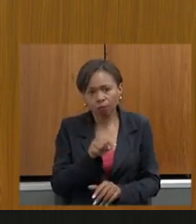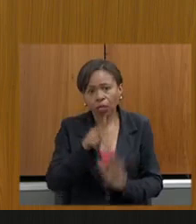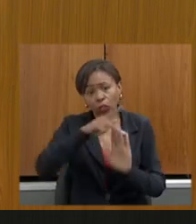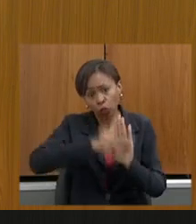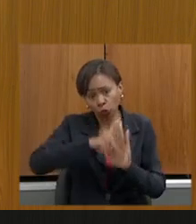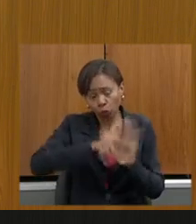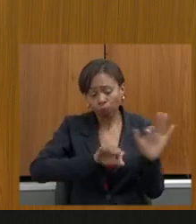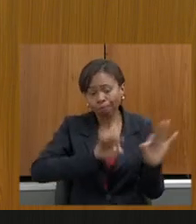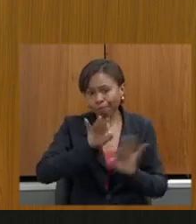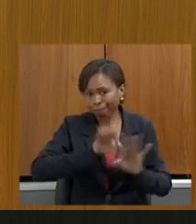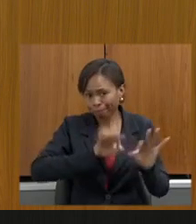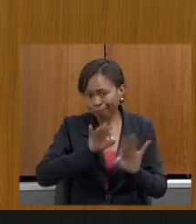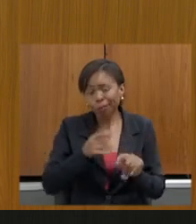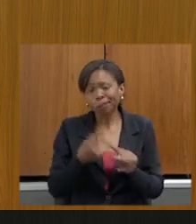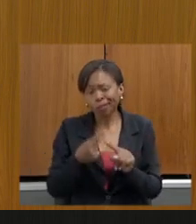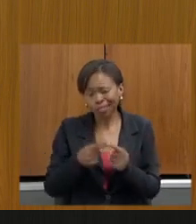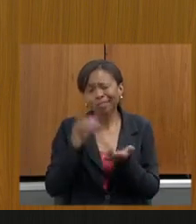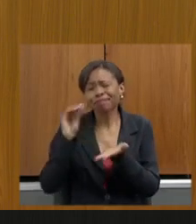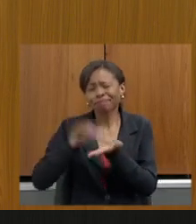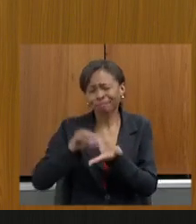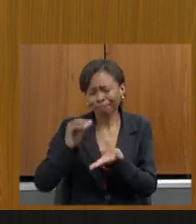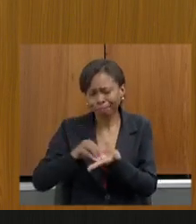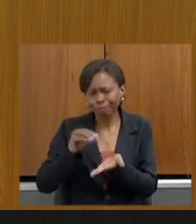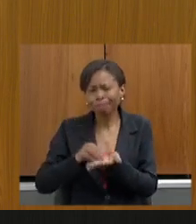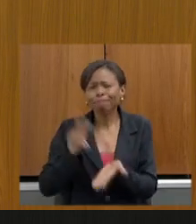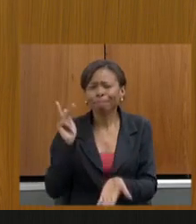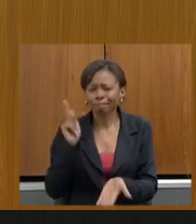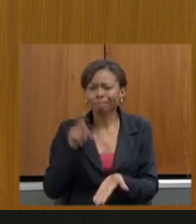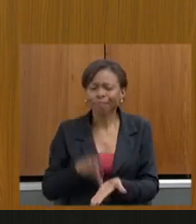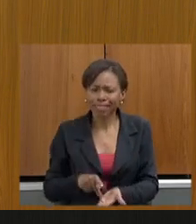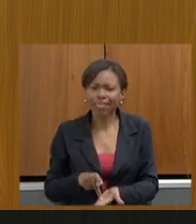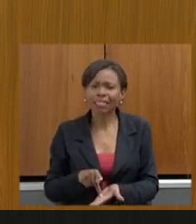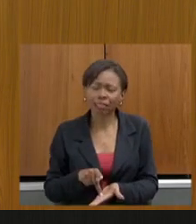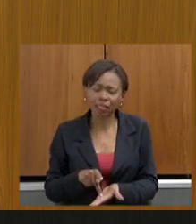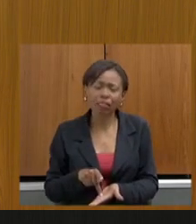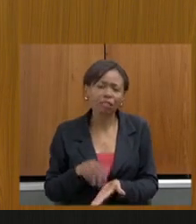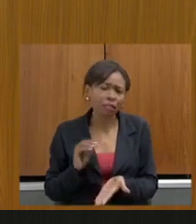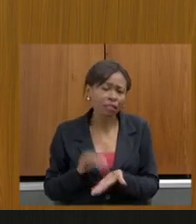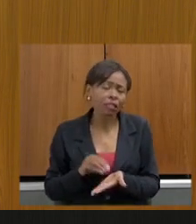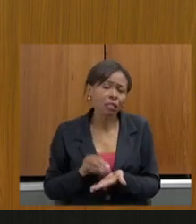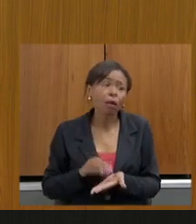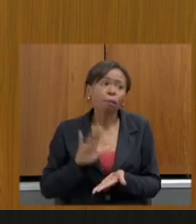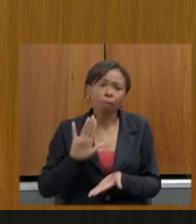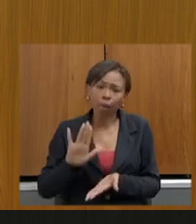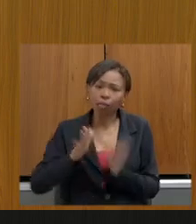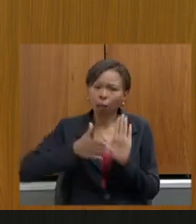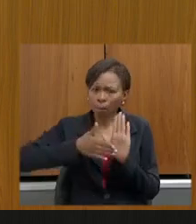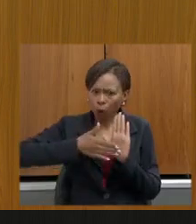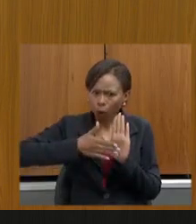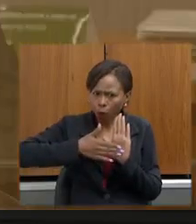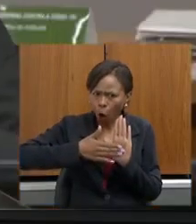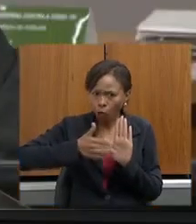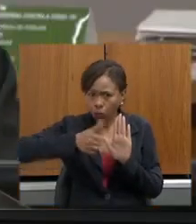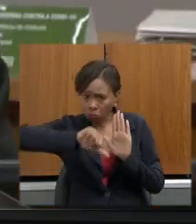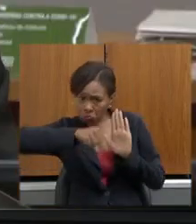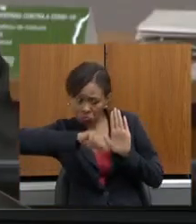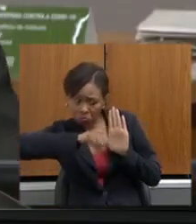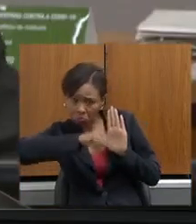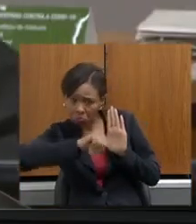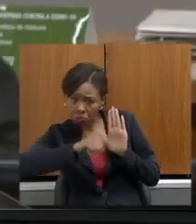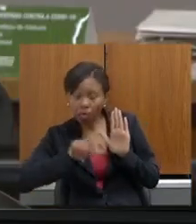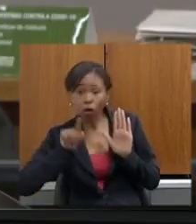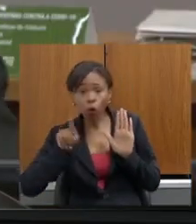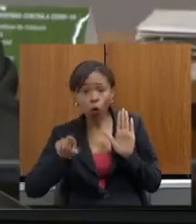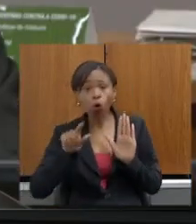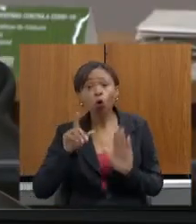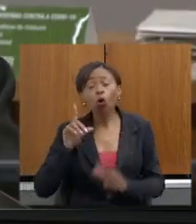essa deficiência existe uma proposta sua proposta está em análise está Qual o próprio Doutor